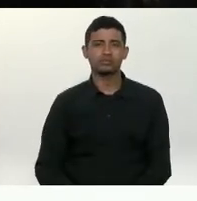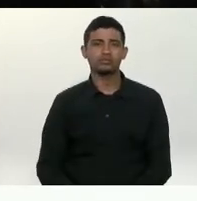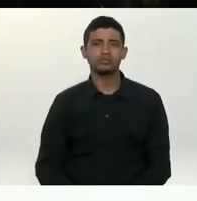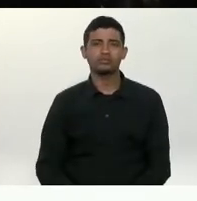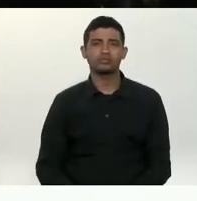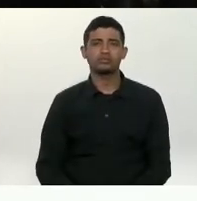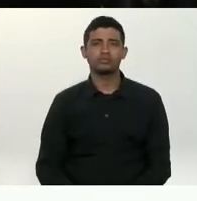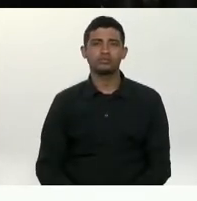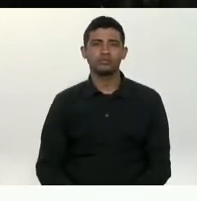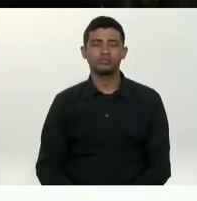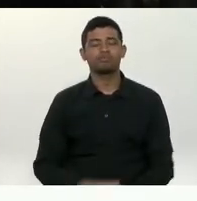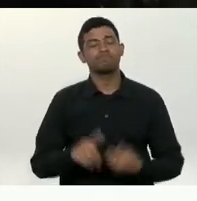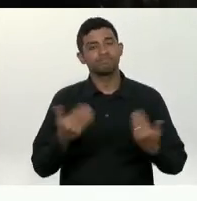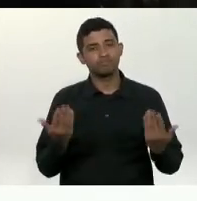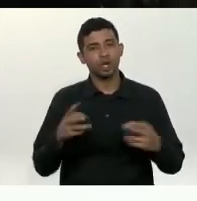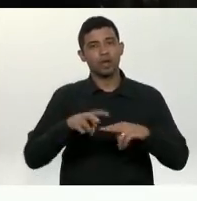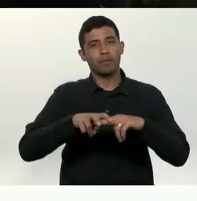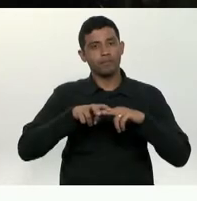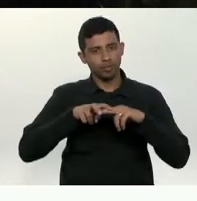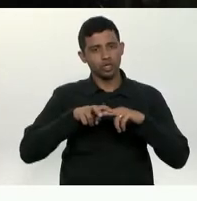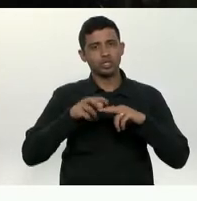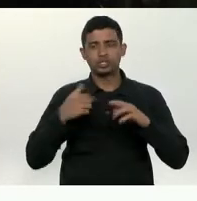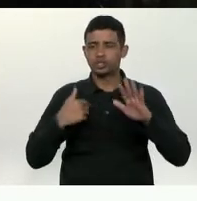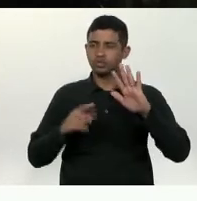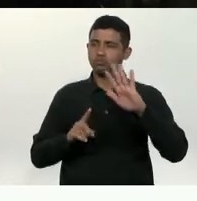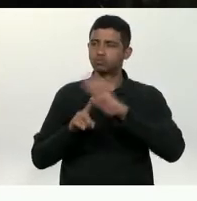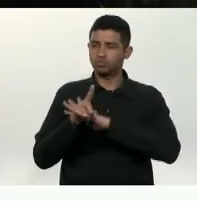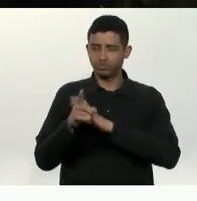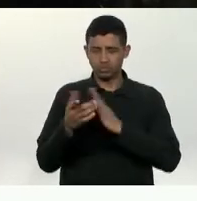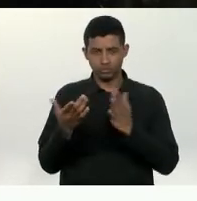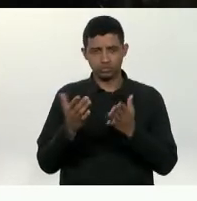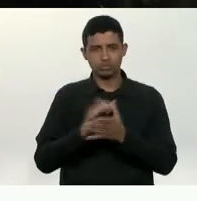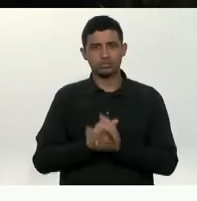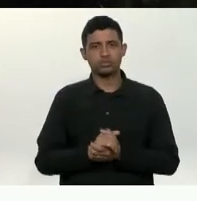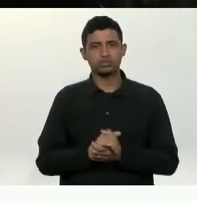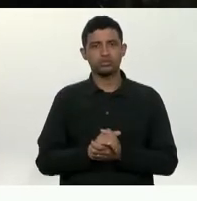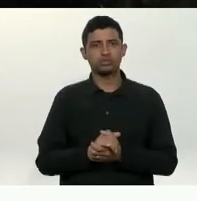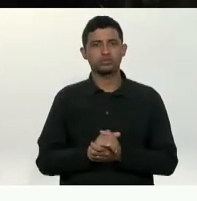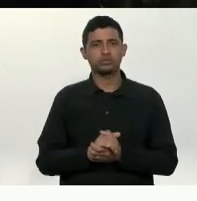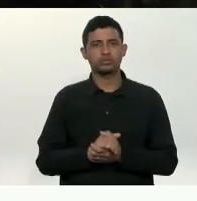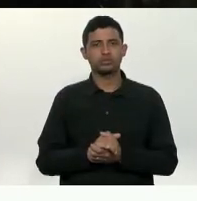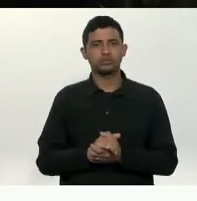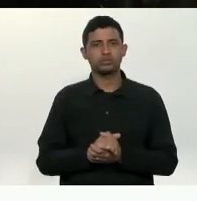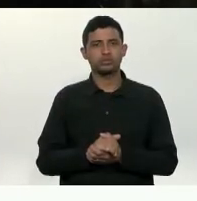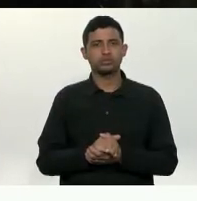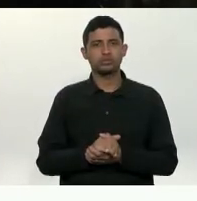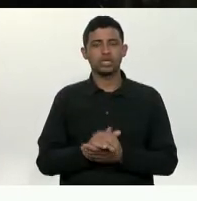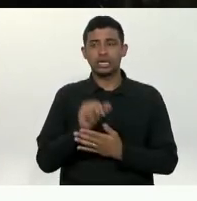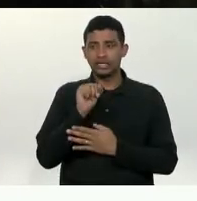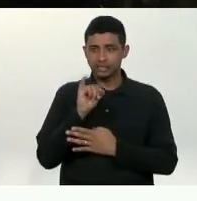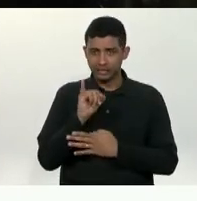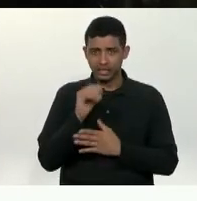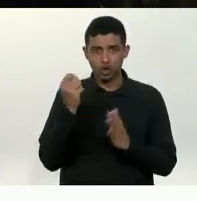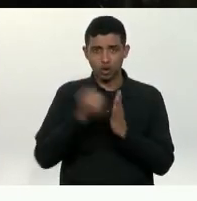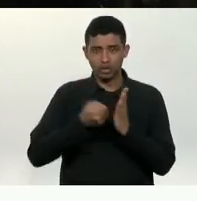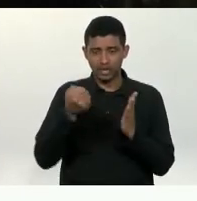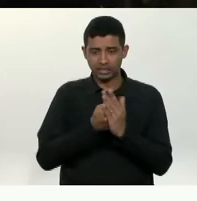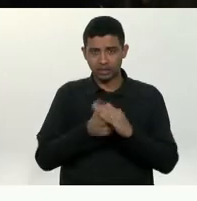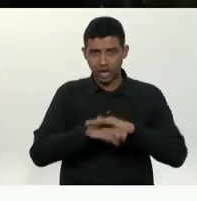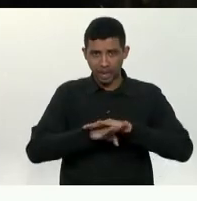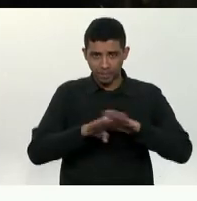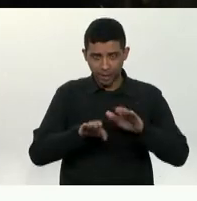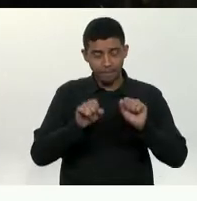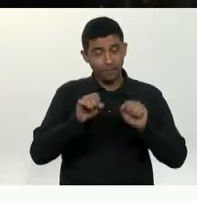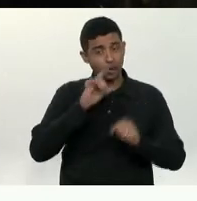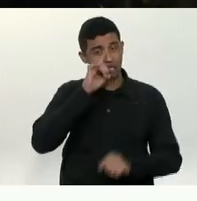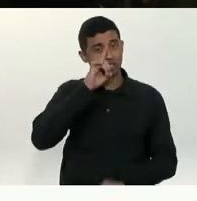Então, por isso que eu levantei essa tese de que se deixar de ser obrigação pode ser um risco. Eu espero que